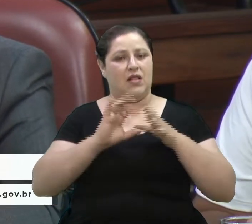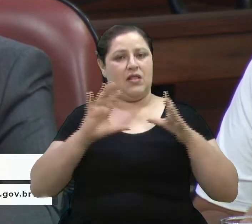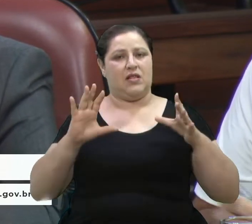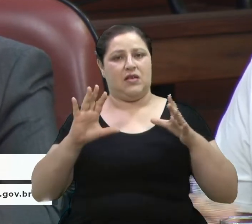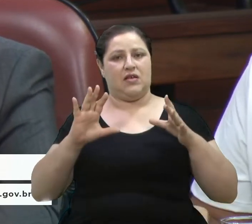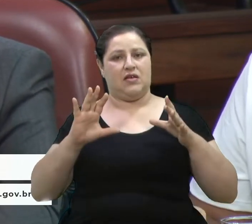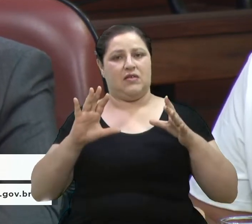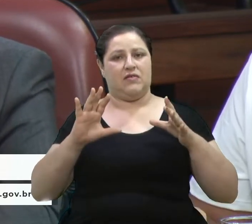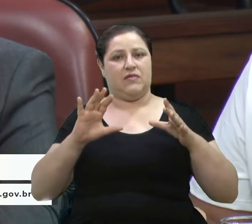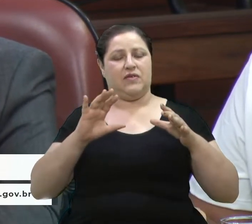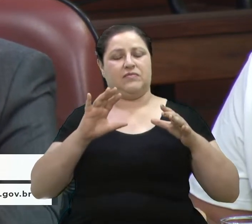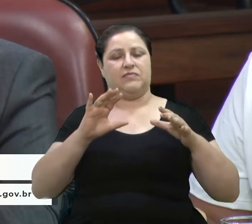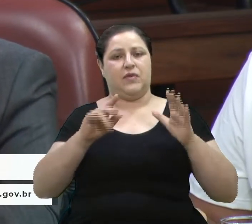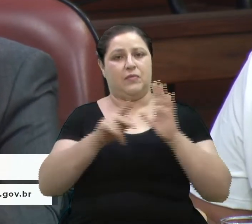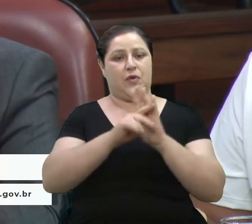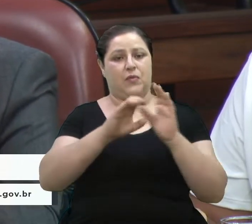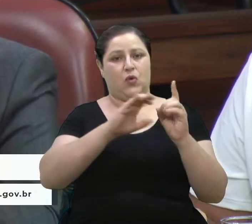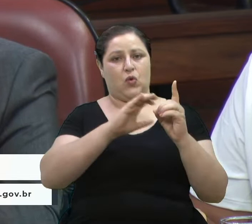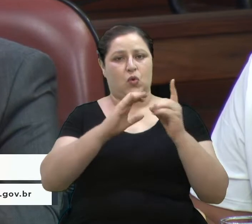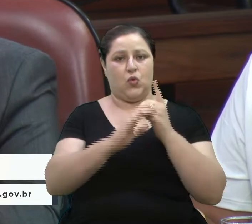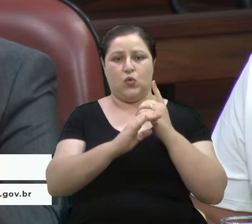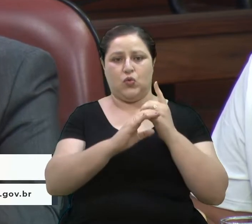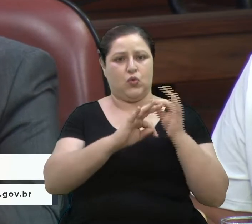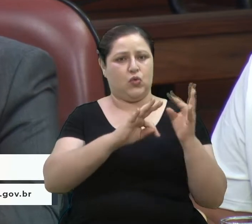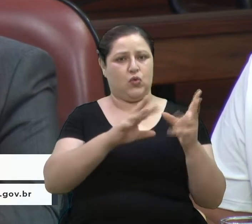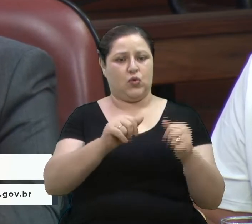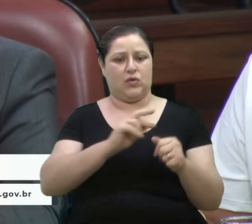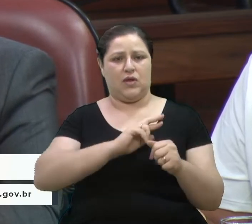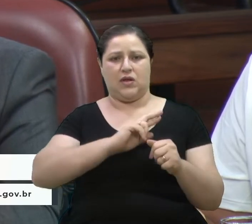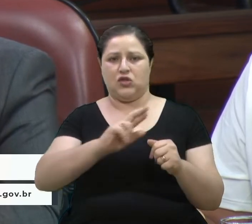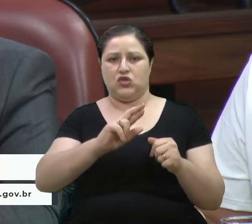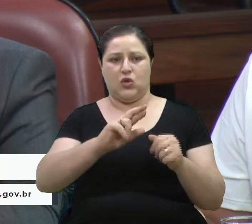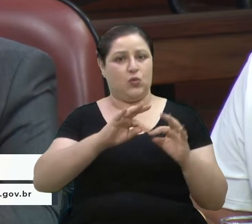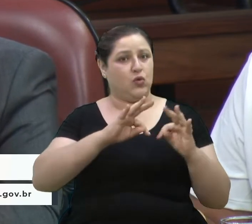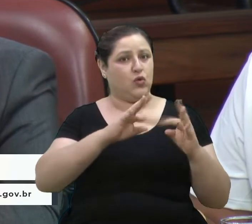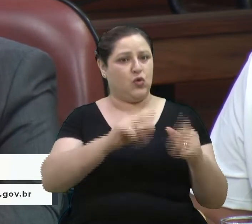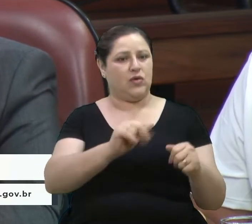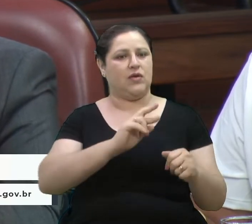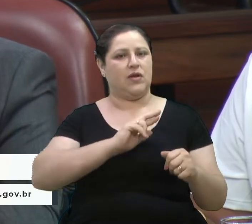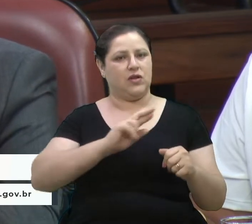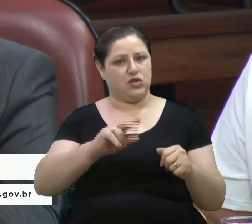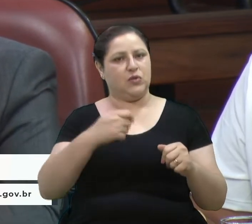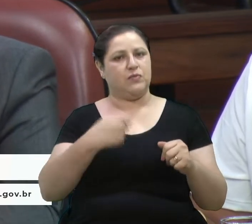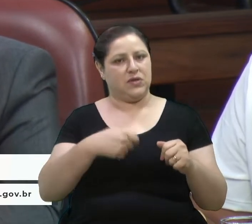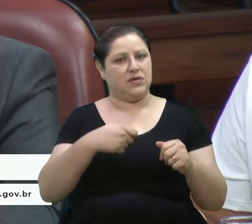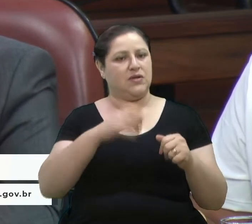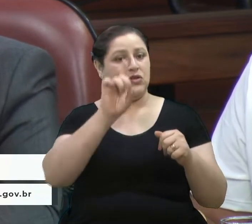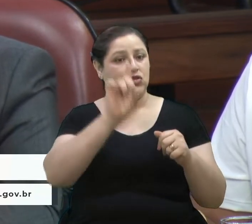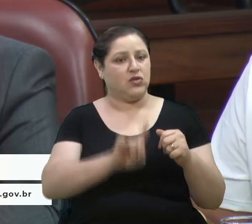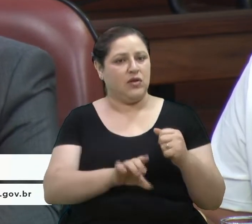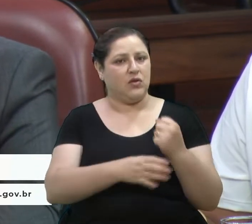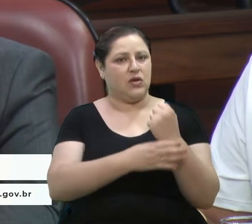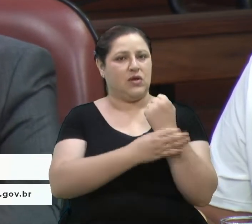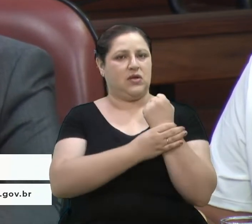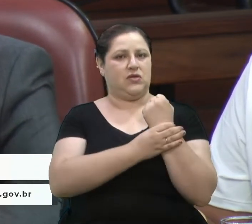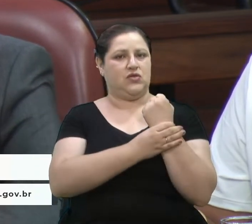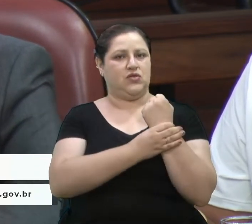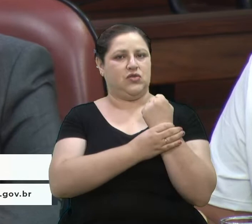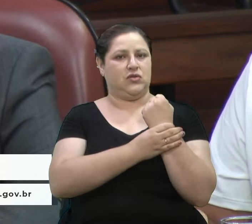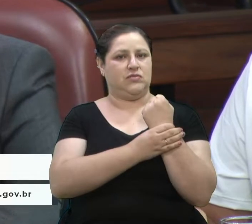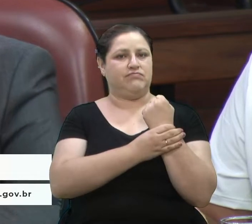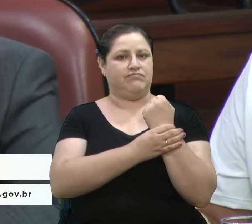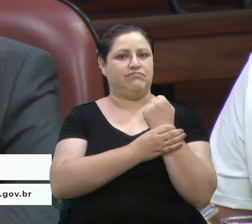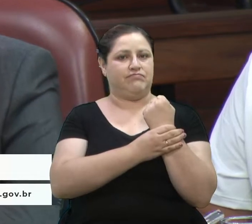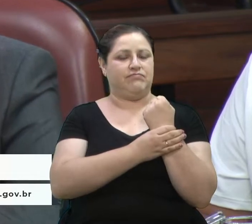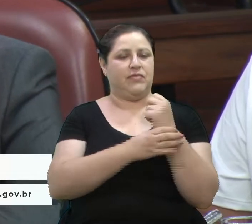religiosos, independente de qual seja eles, a religião, a garantia na forma de lei